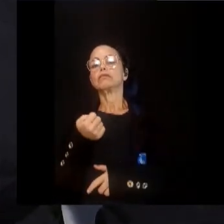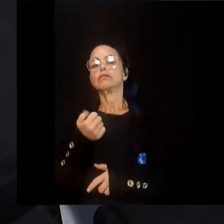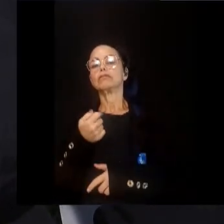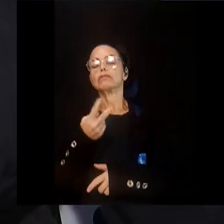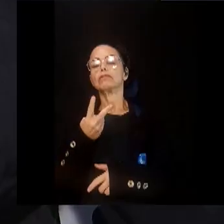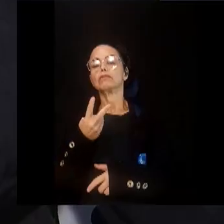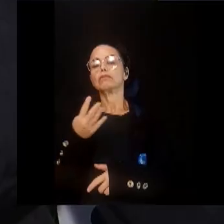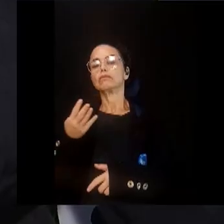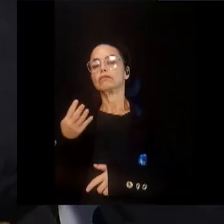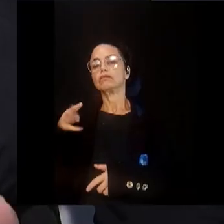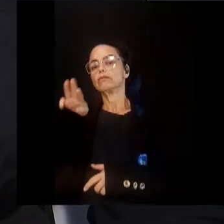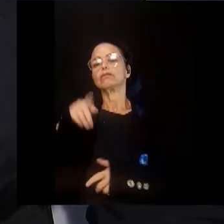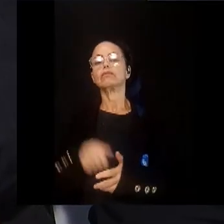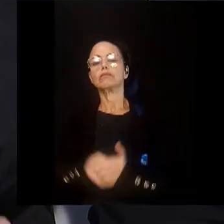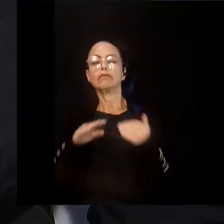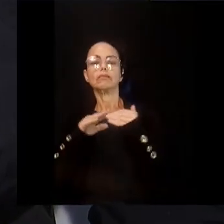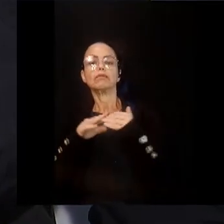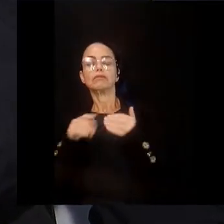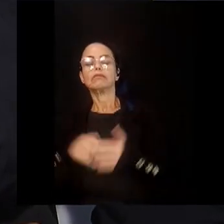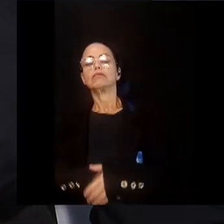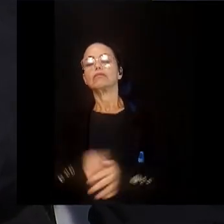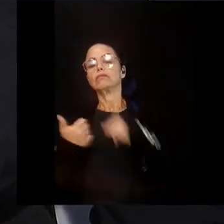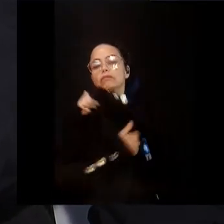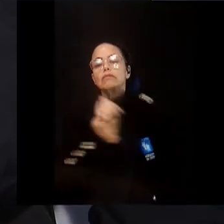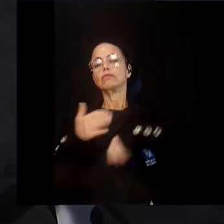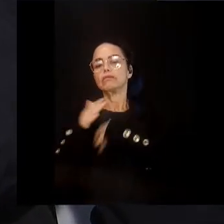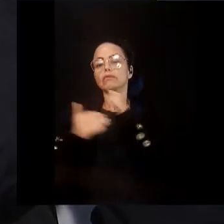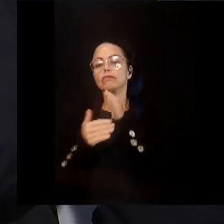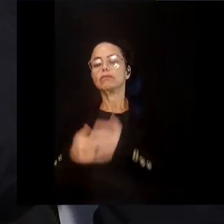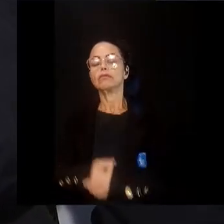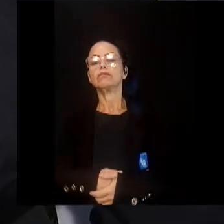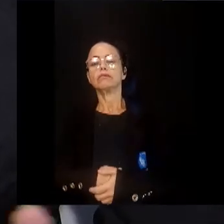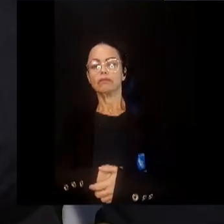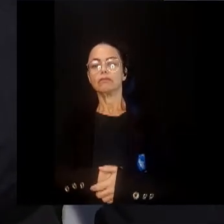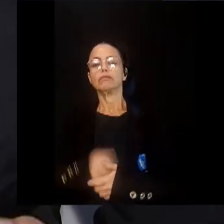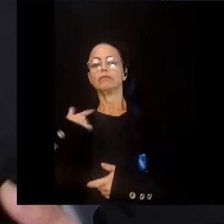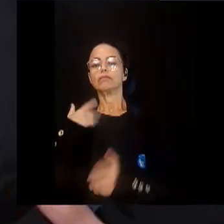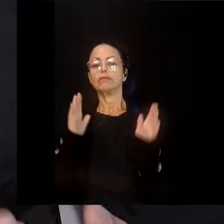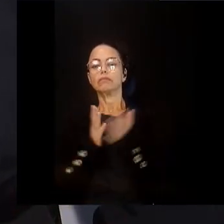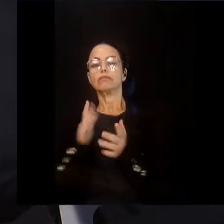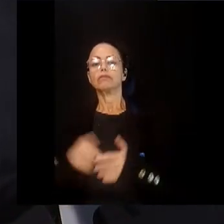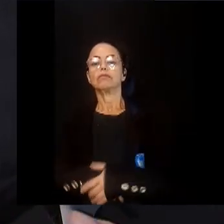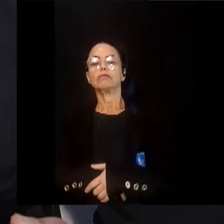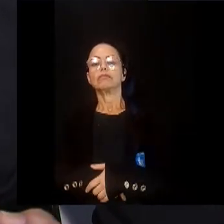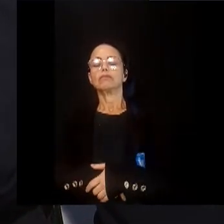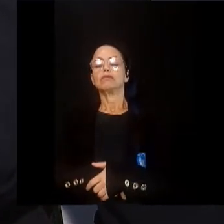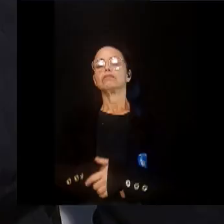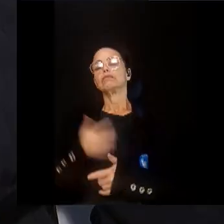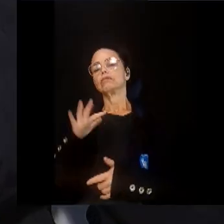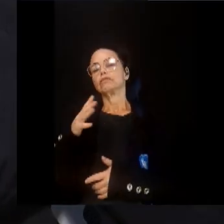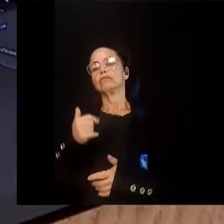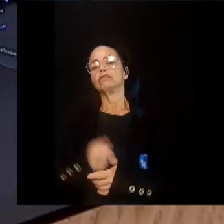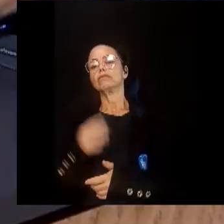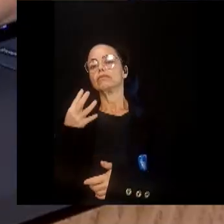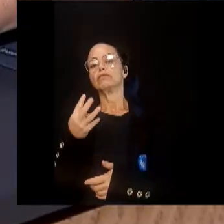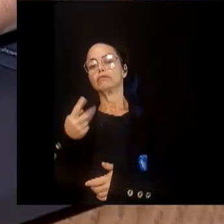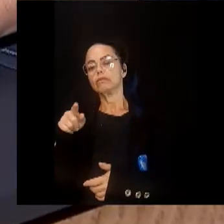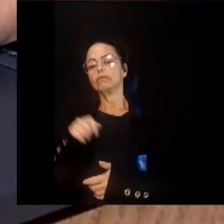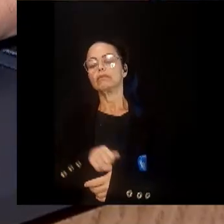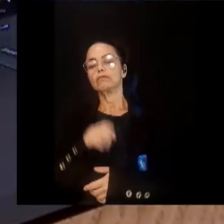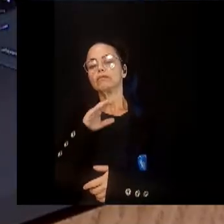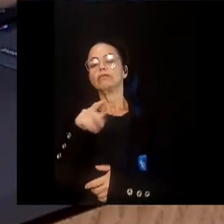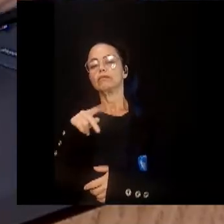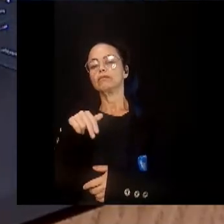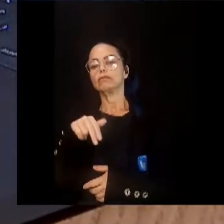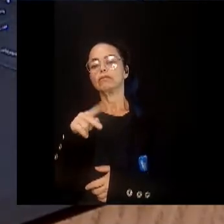Ou seja, a gente muda totalmente o cenário atual para um cenário aí vislumbrando mais de trilhões de CNPJs abertos. Para quem já